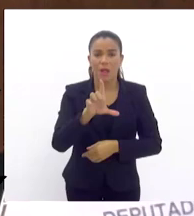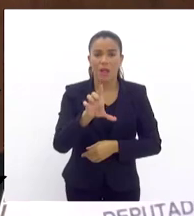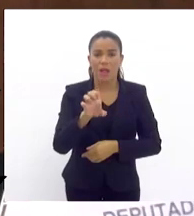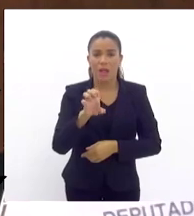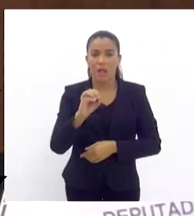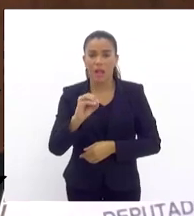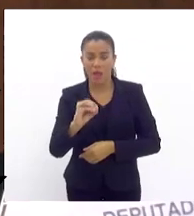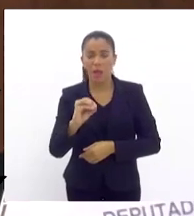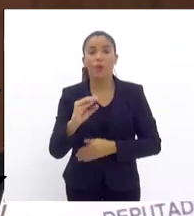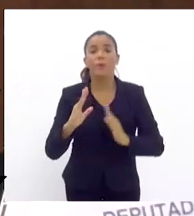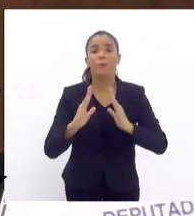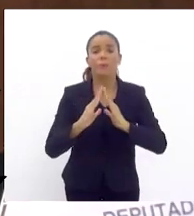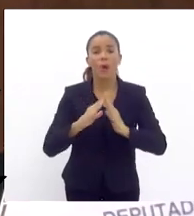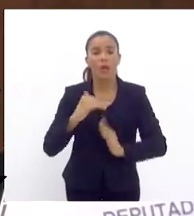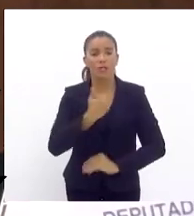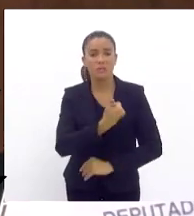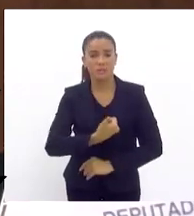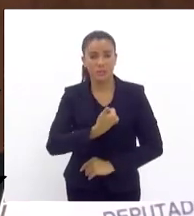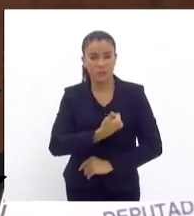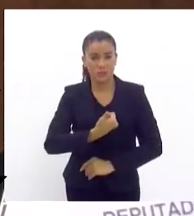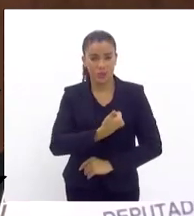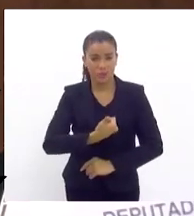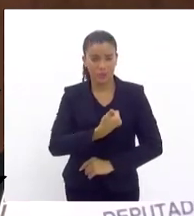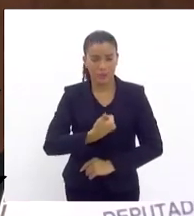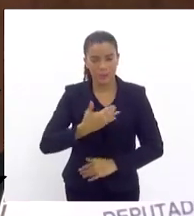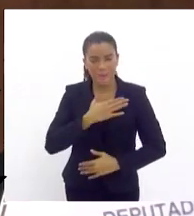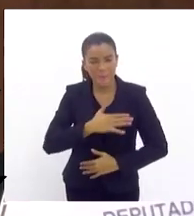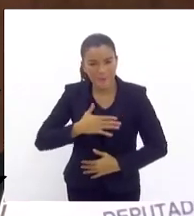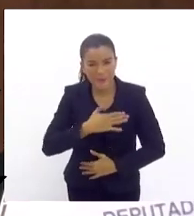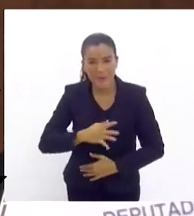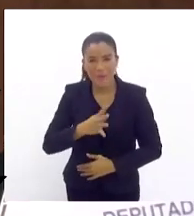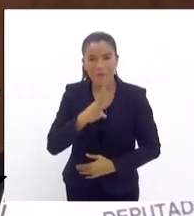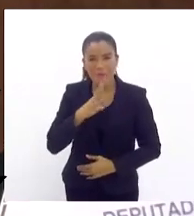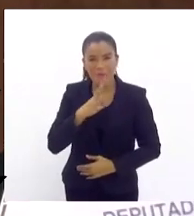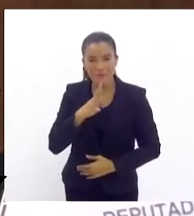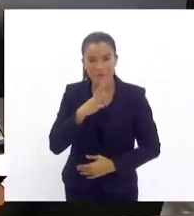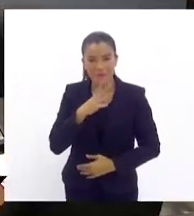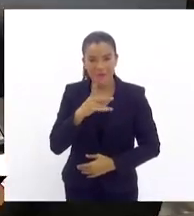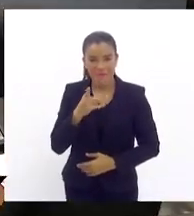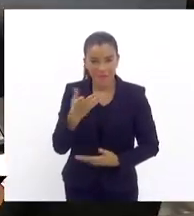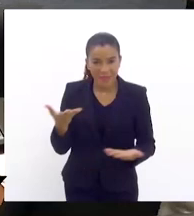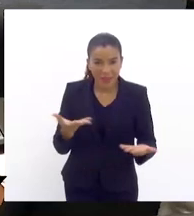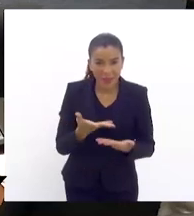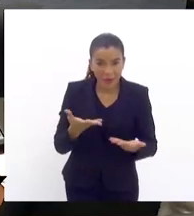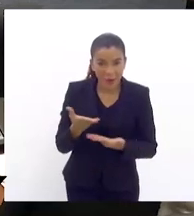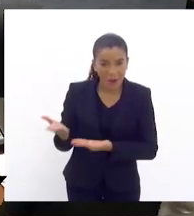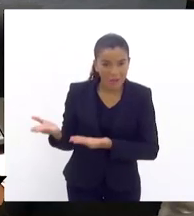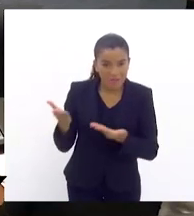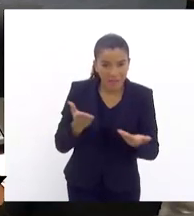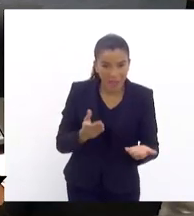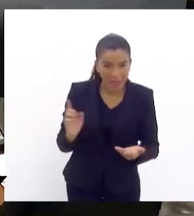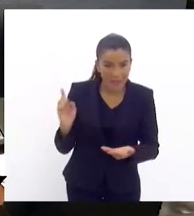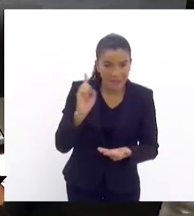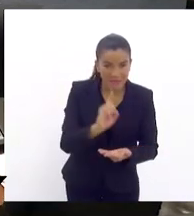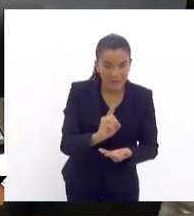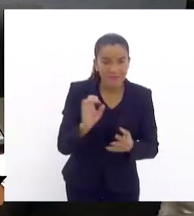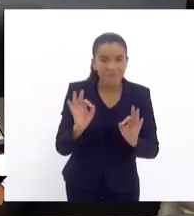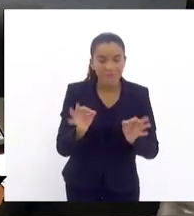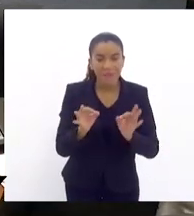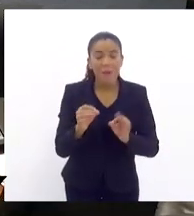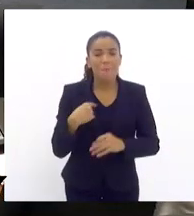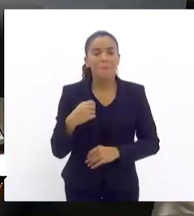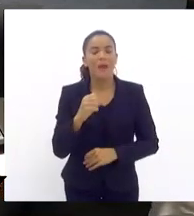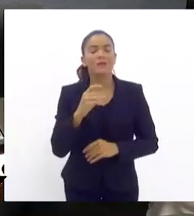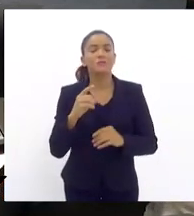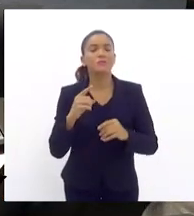do município de São João, é o senhor. Prazer de conhecer, eu acho que você está entrando nessa legislatura, então você não participou de tudo isso. Mas o município